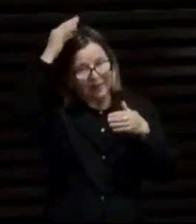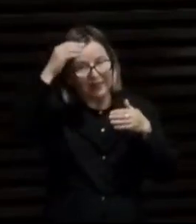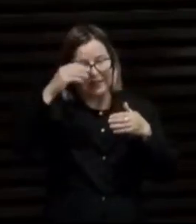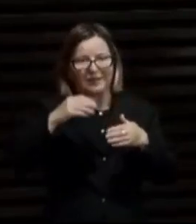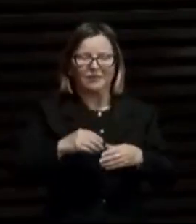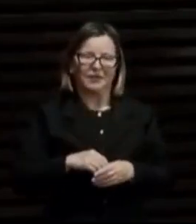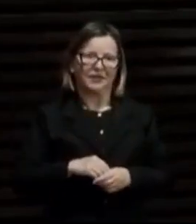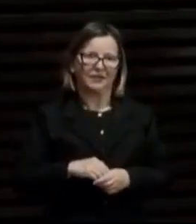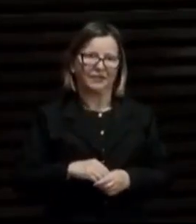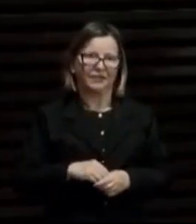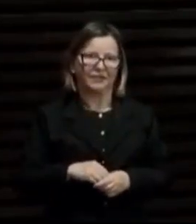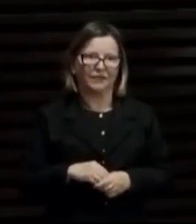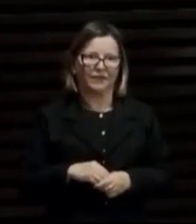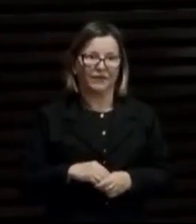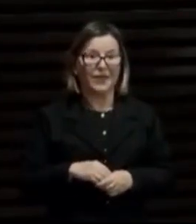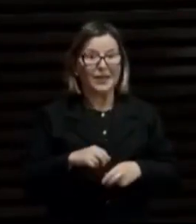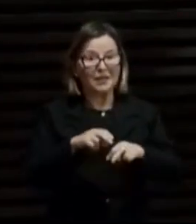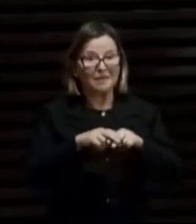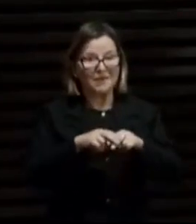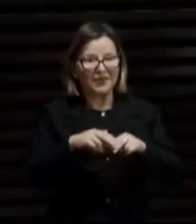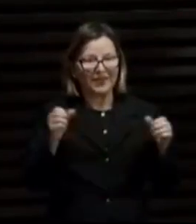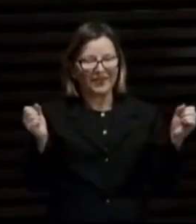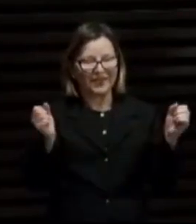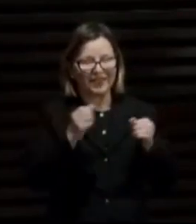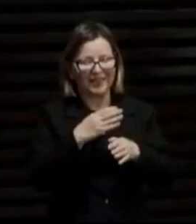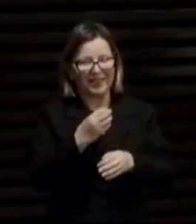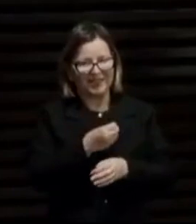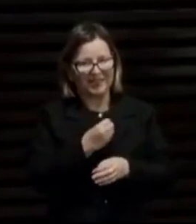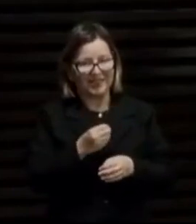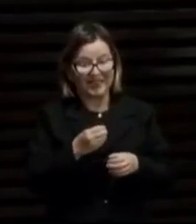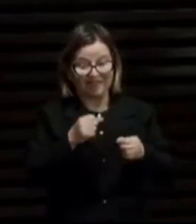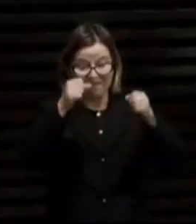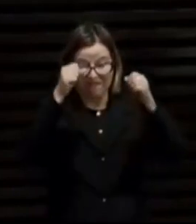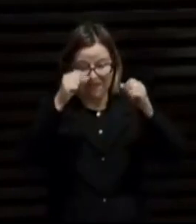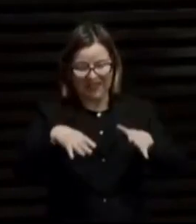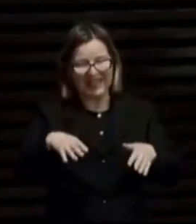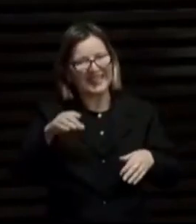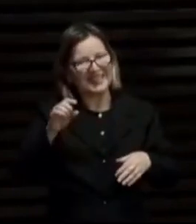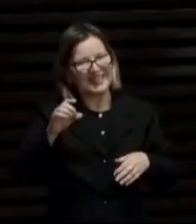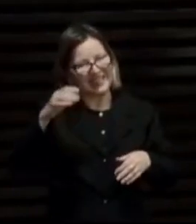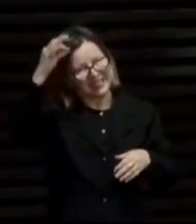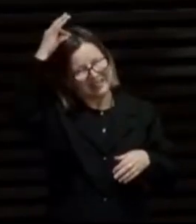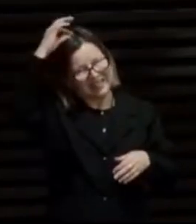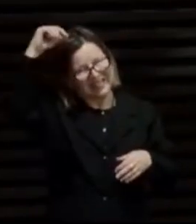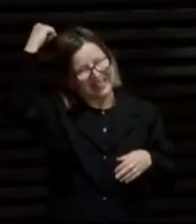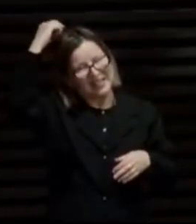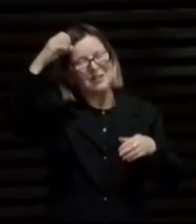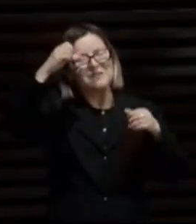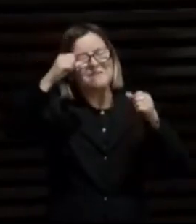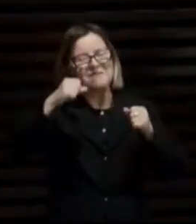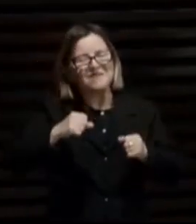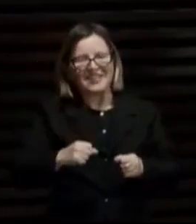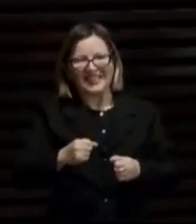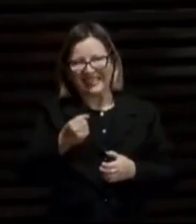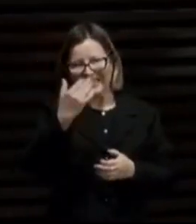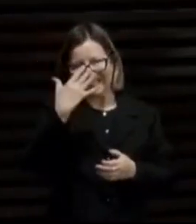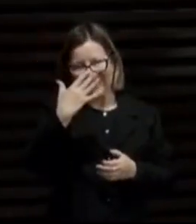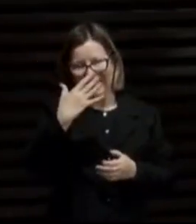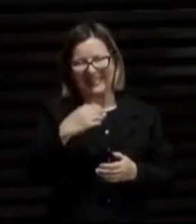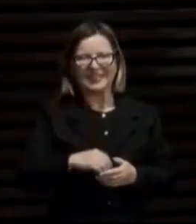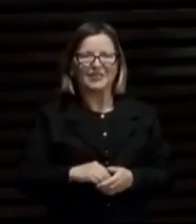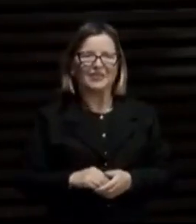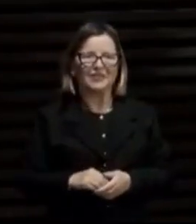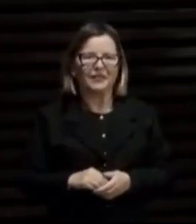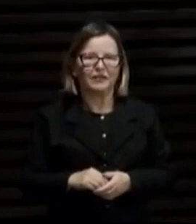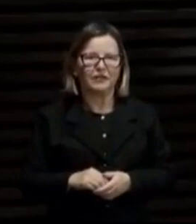milagre. Por isso que o novo nascimento é milagre, porque somente o Espírito Santo de Deus é que pode trazer isso a nós. E por que